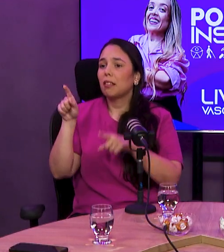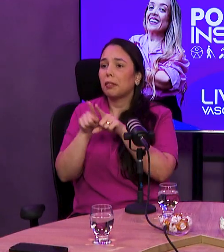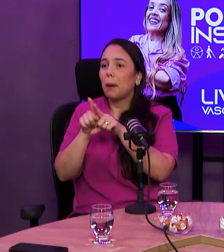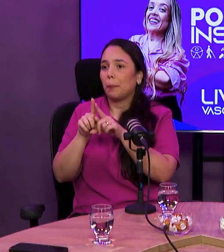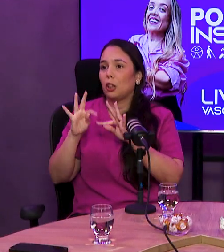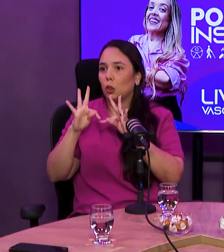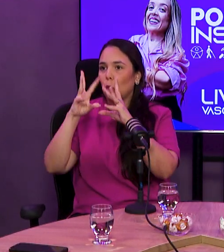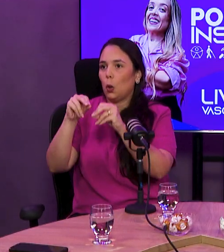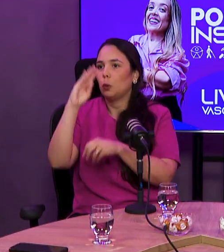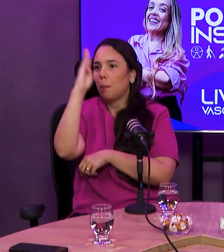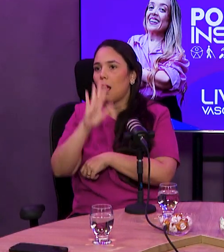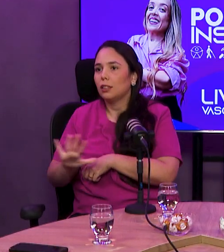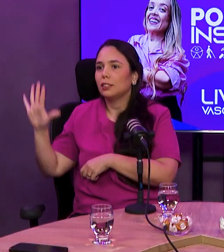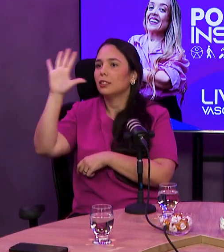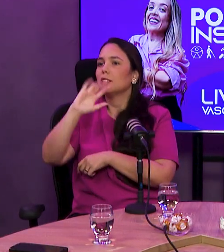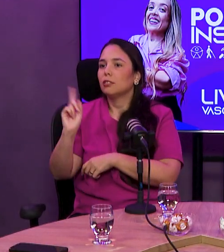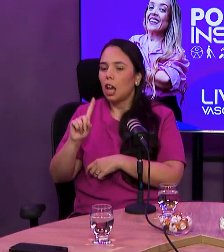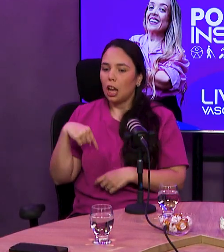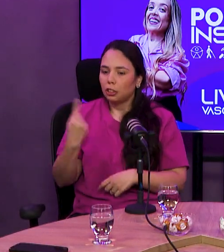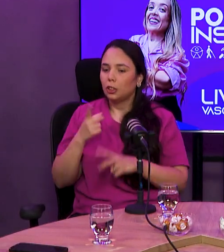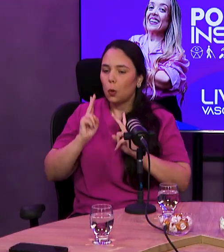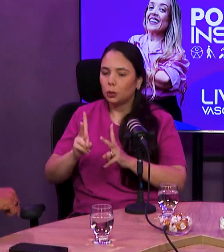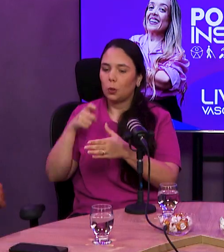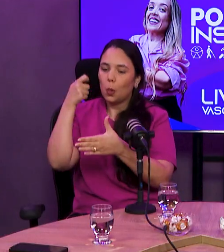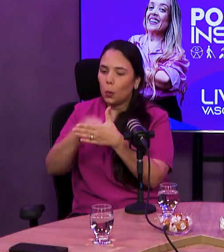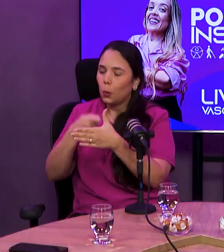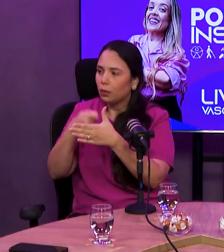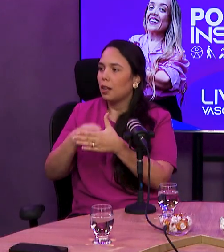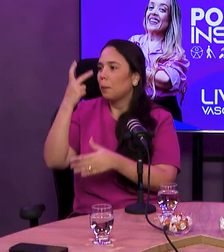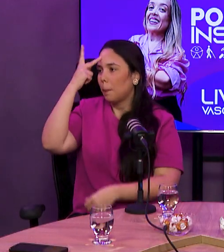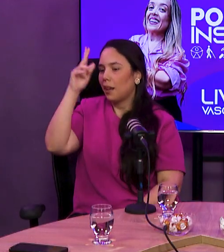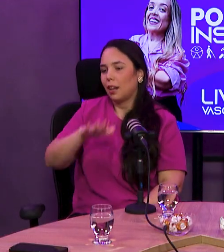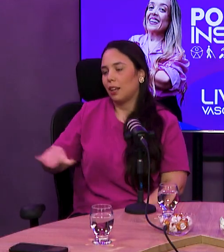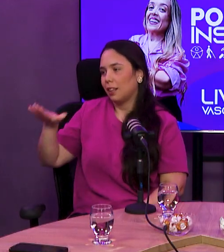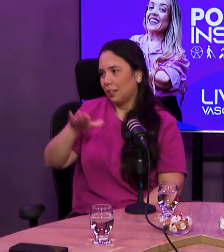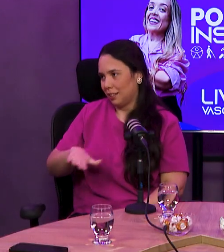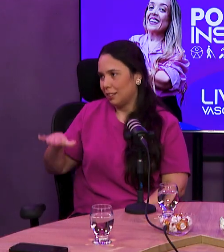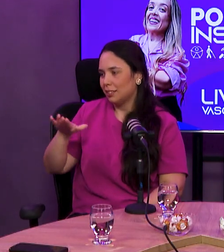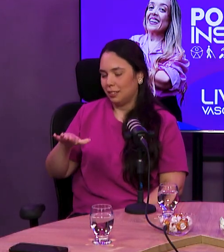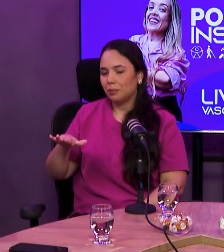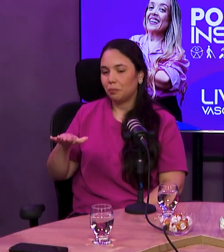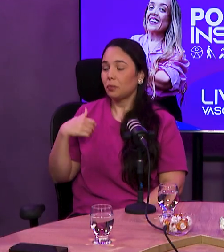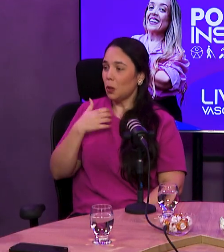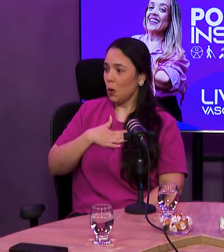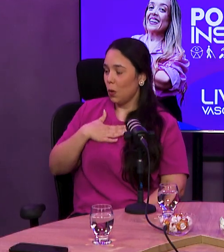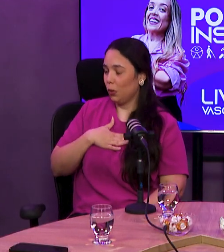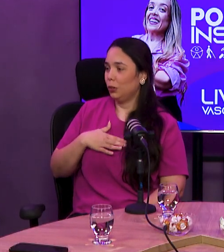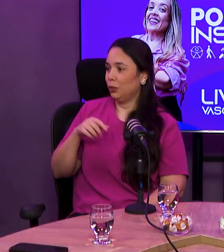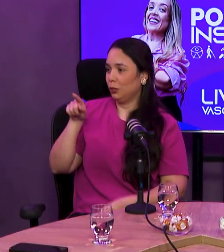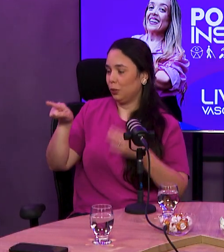tem, né? Então, a gente continua aqui por eles. E eu queria... Eu gosto muito que